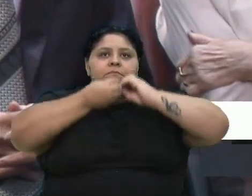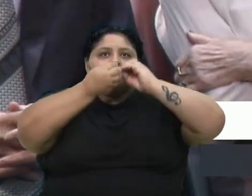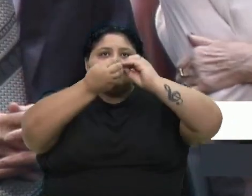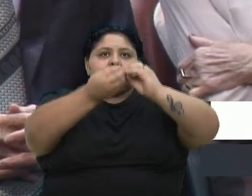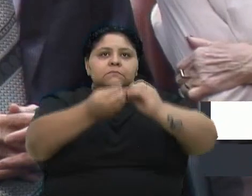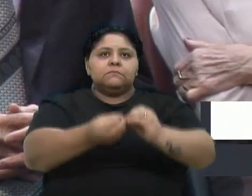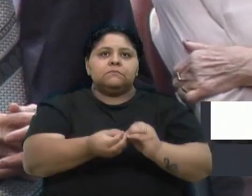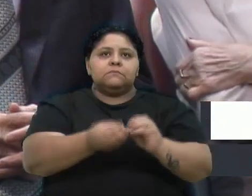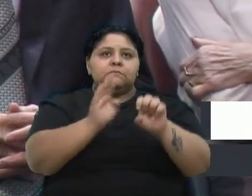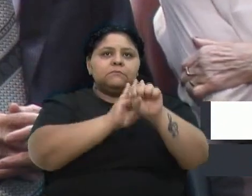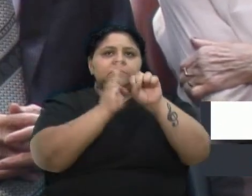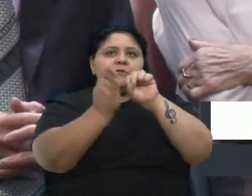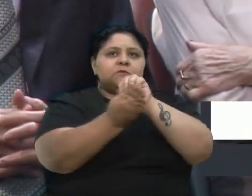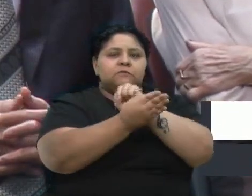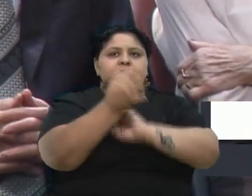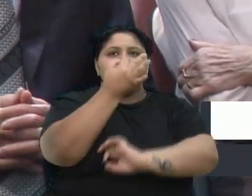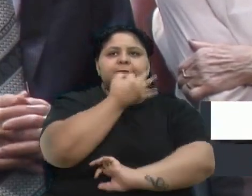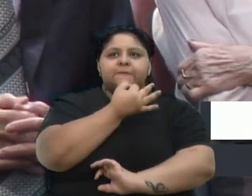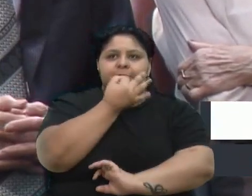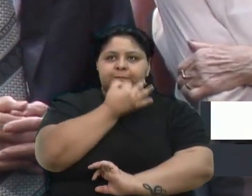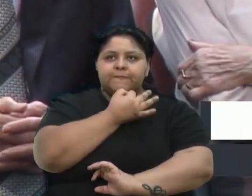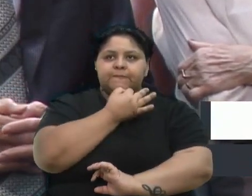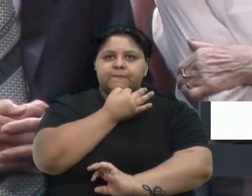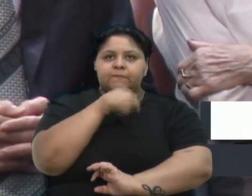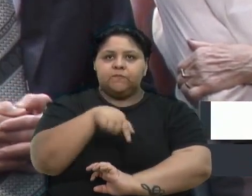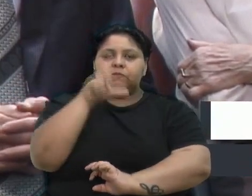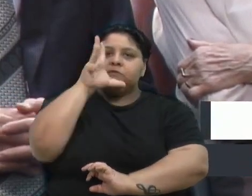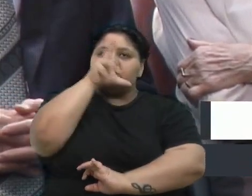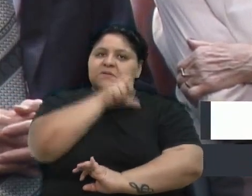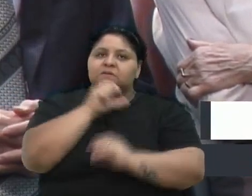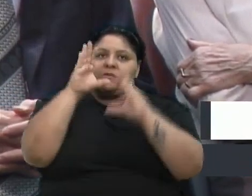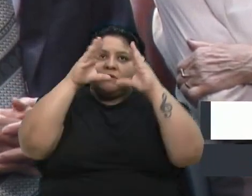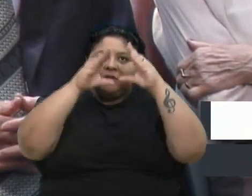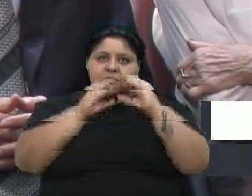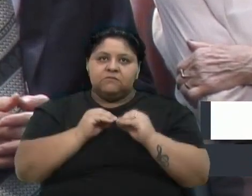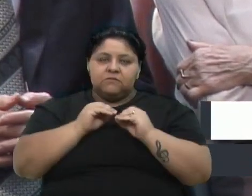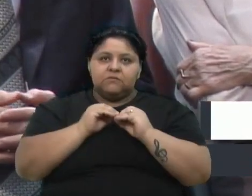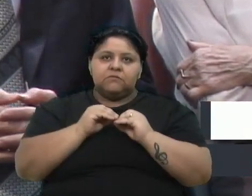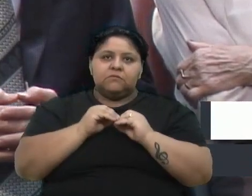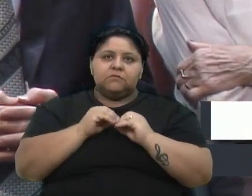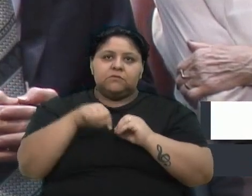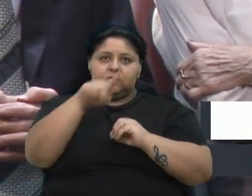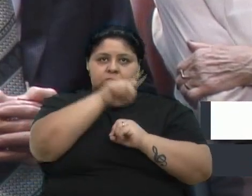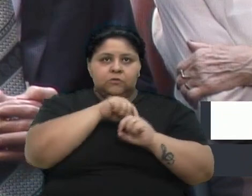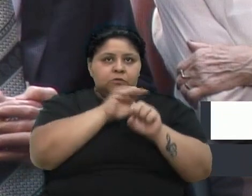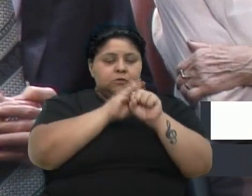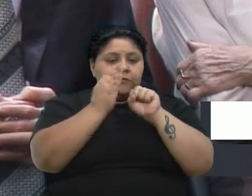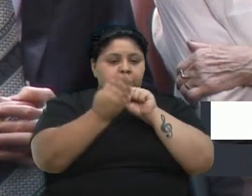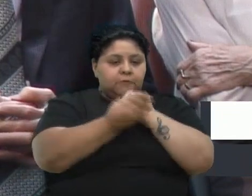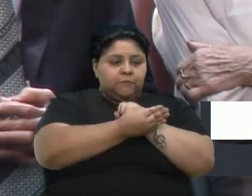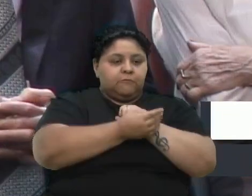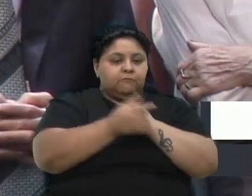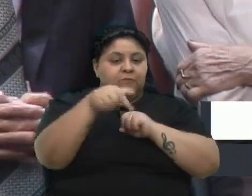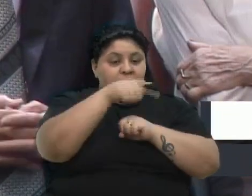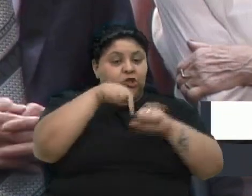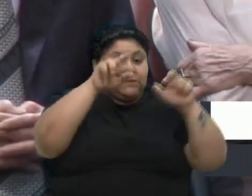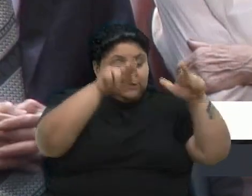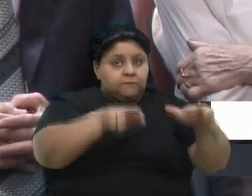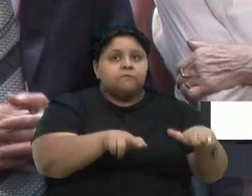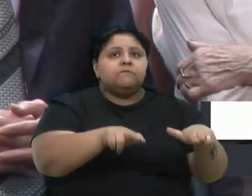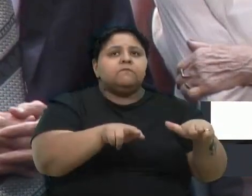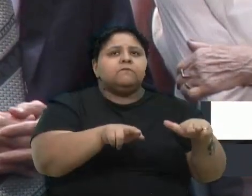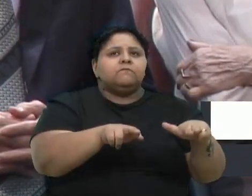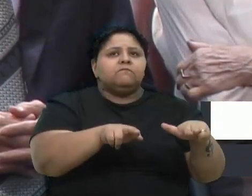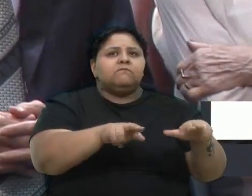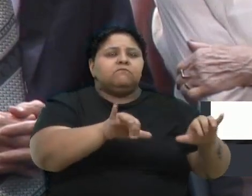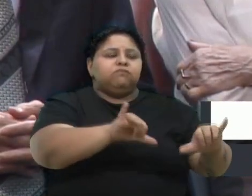de Caxias do Sul. Nesse sábado à noite, os nossos bairros de Caxias do Sul, a nossa região,